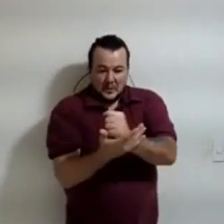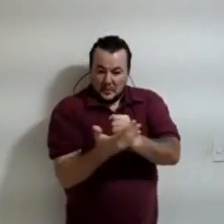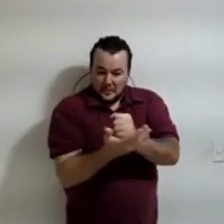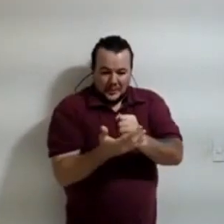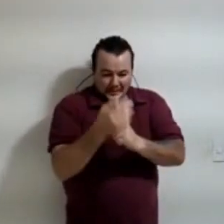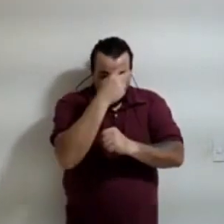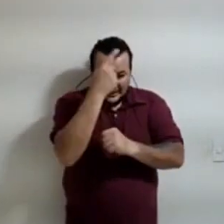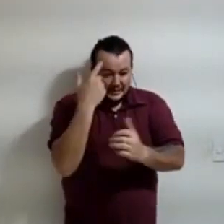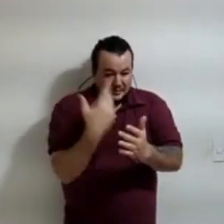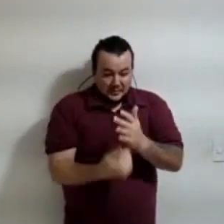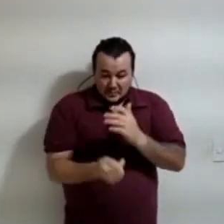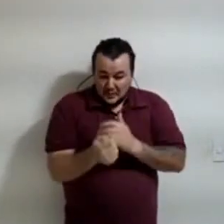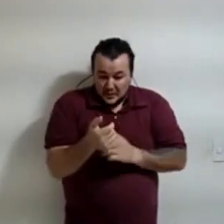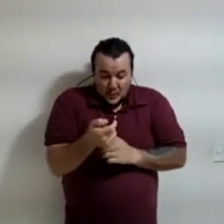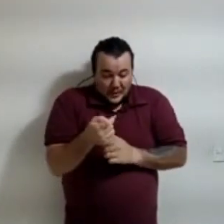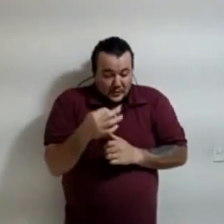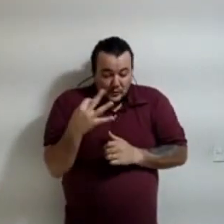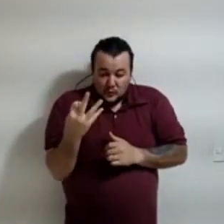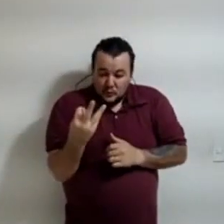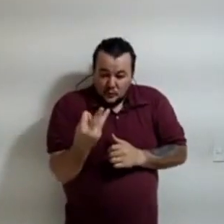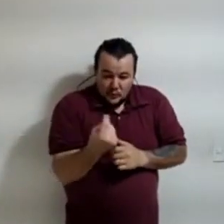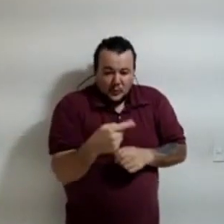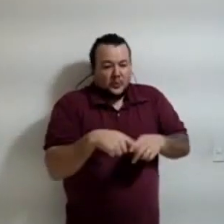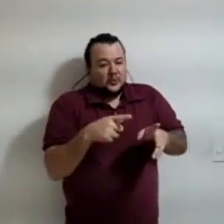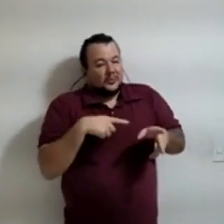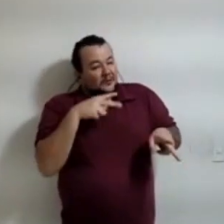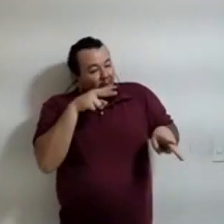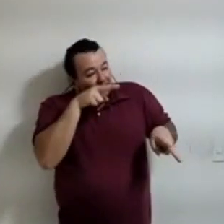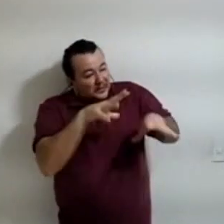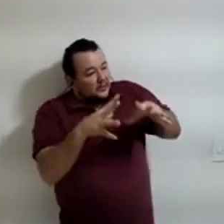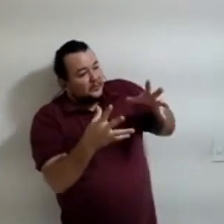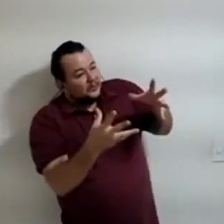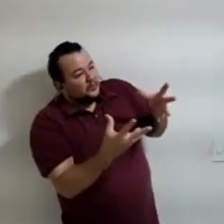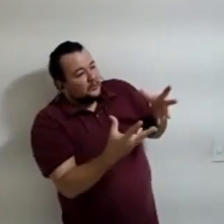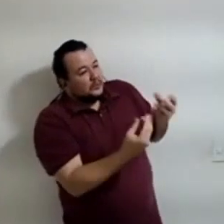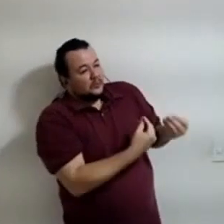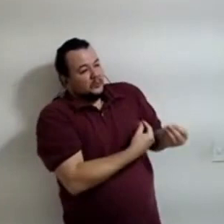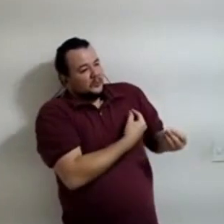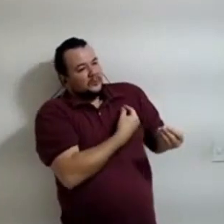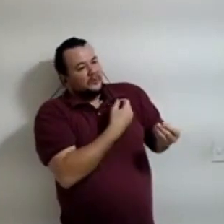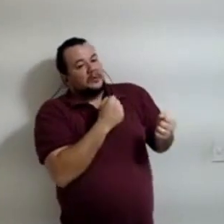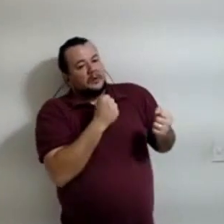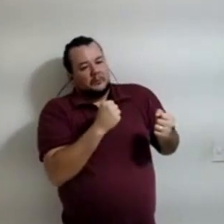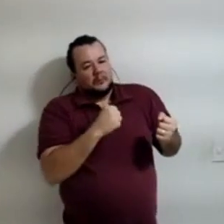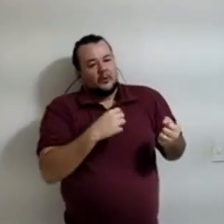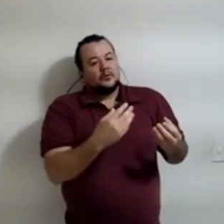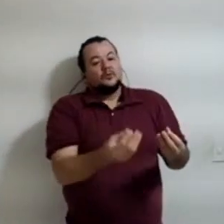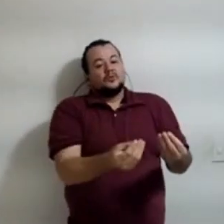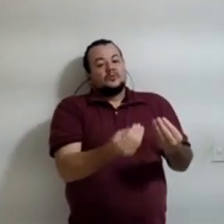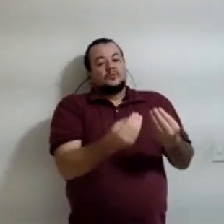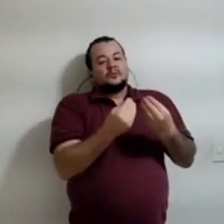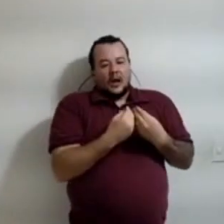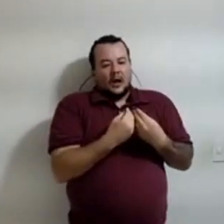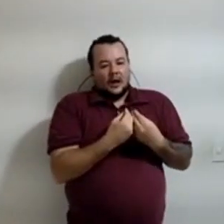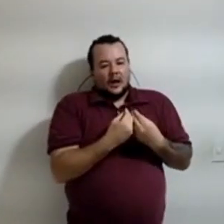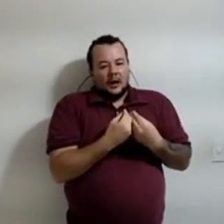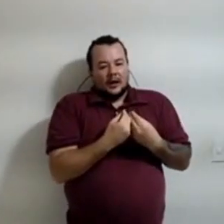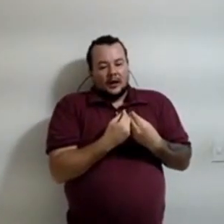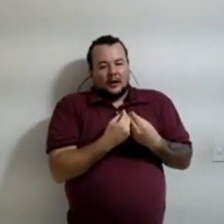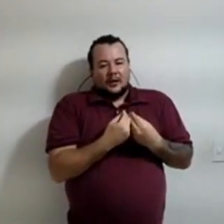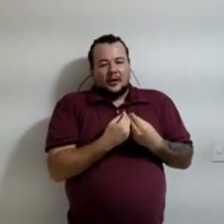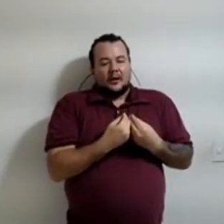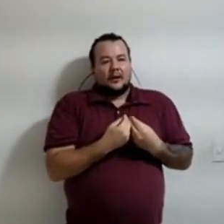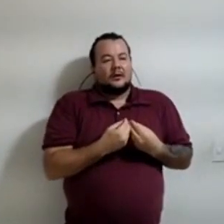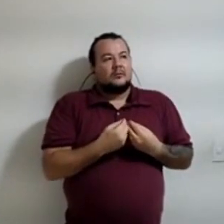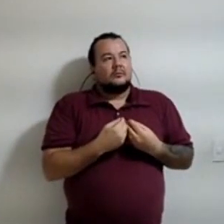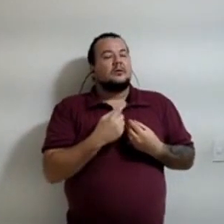mantém visões de mundo e de existência profundos, pode nos trazer um sentido, uma fagulha sequer de esperança, que é tão